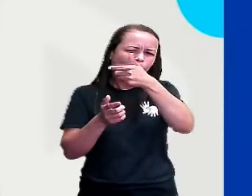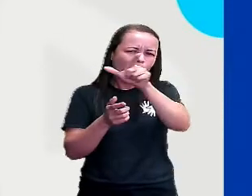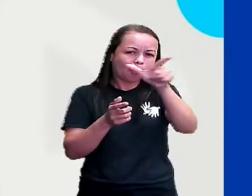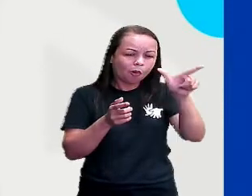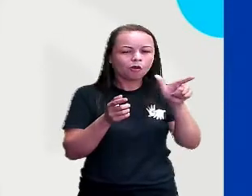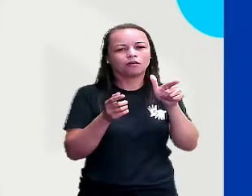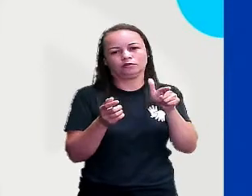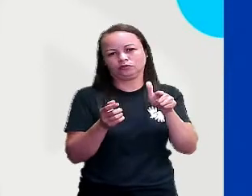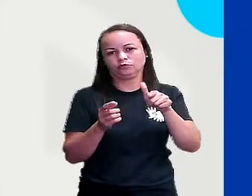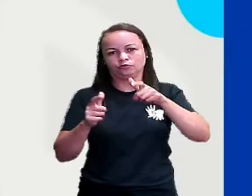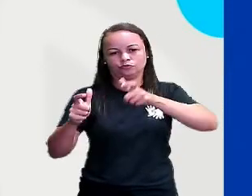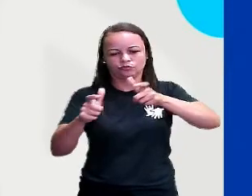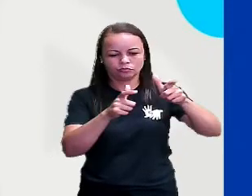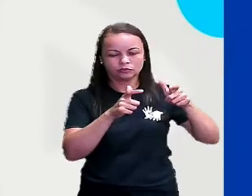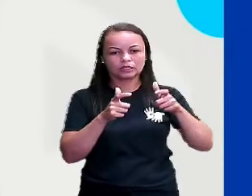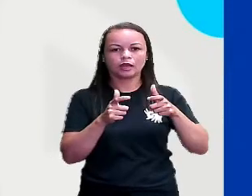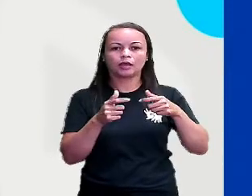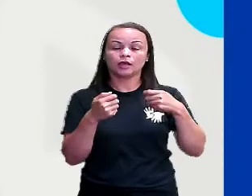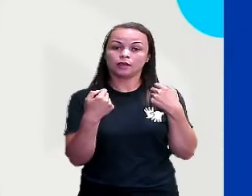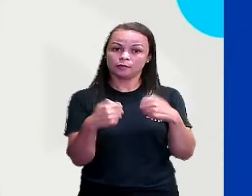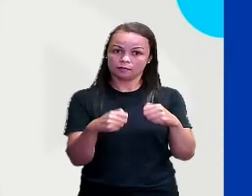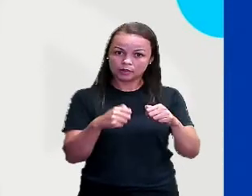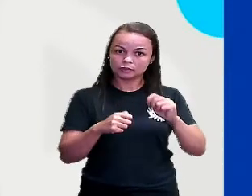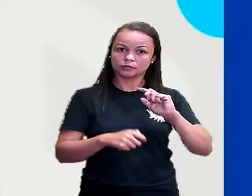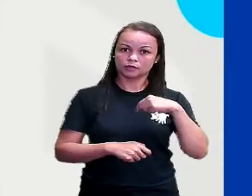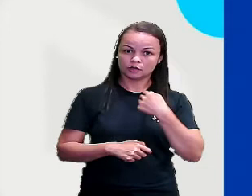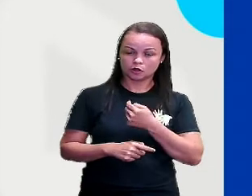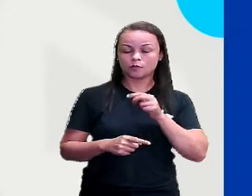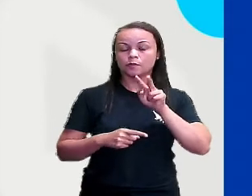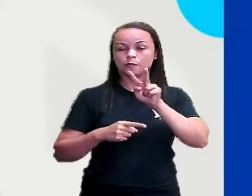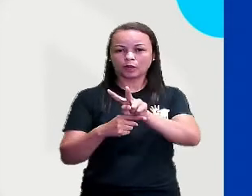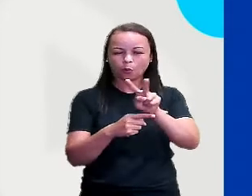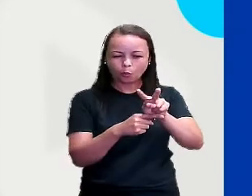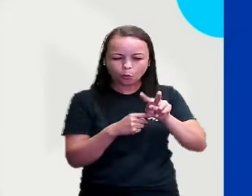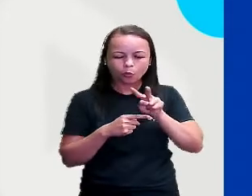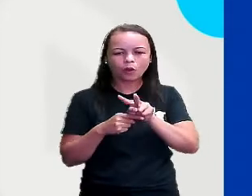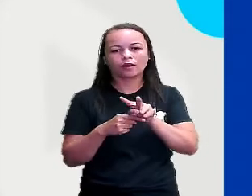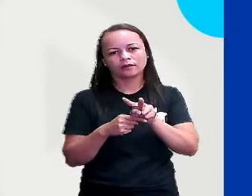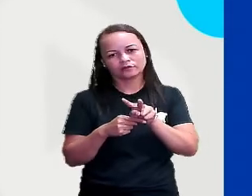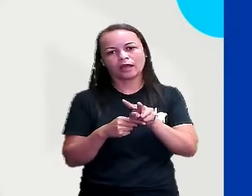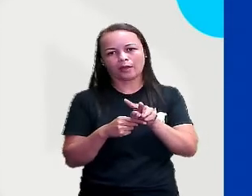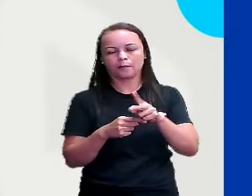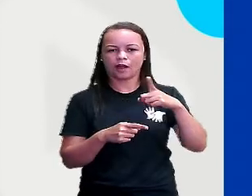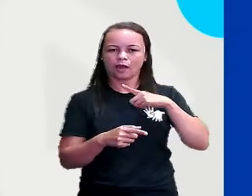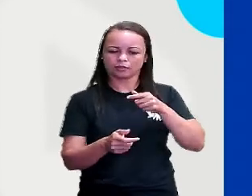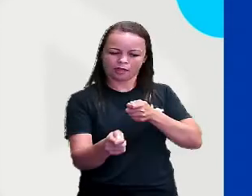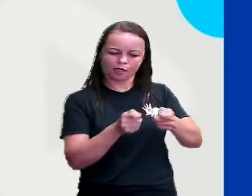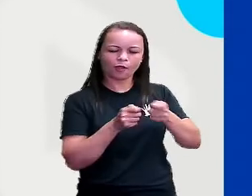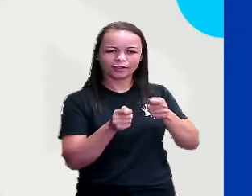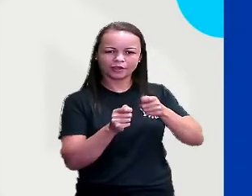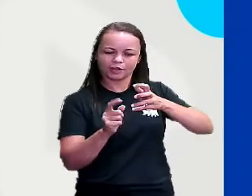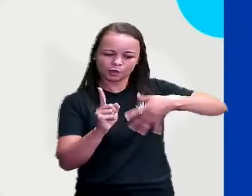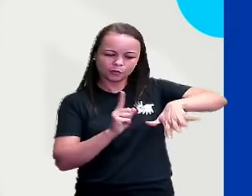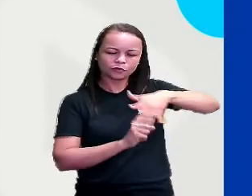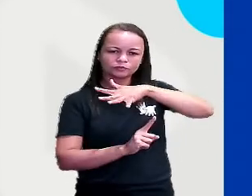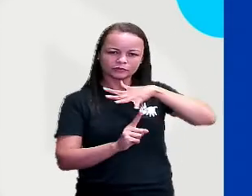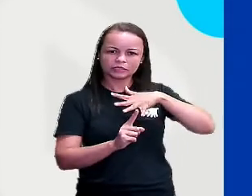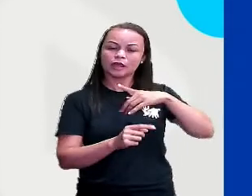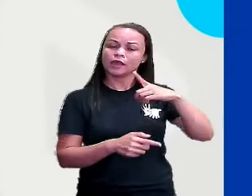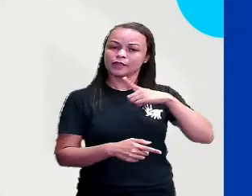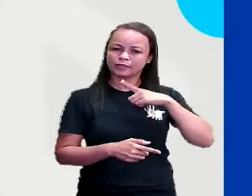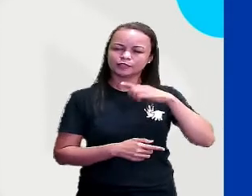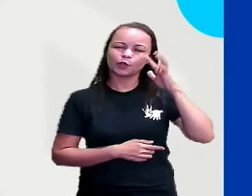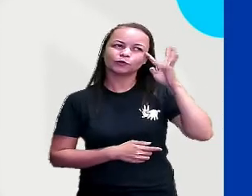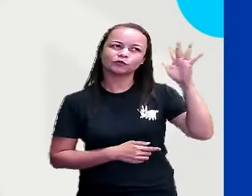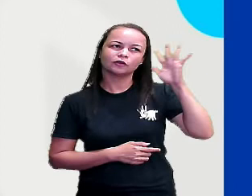nós precisamos preservar esses ambientes, tá certo? Para manter esse equilíbrio e para que nós podemos ter o tão